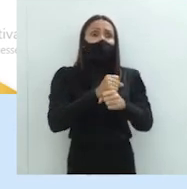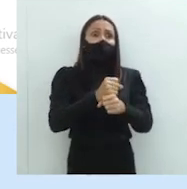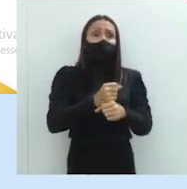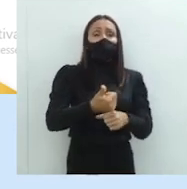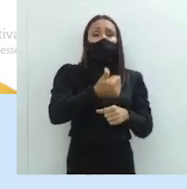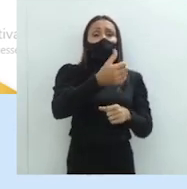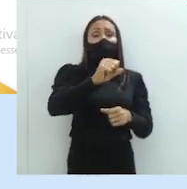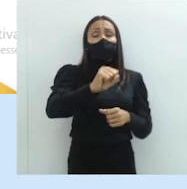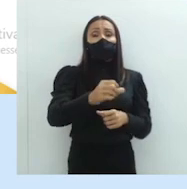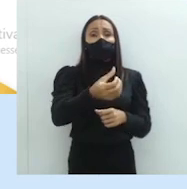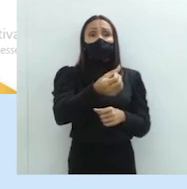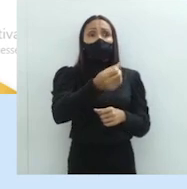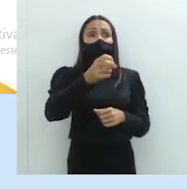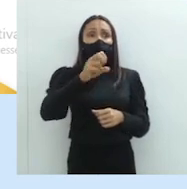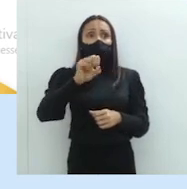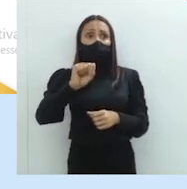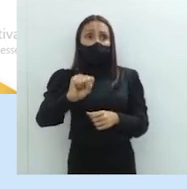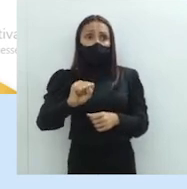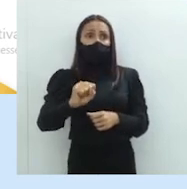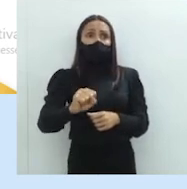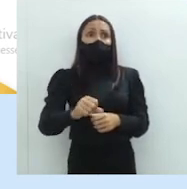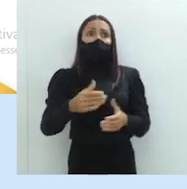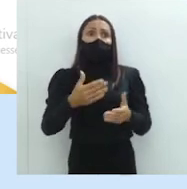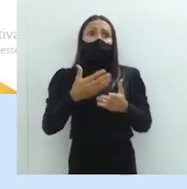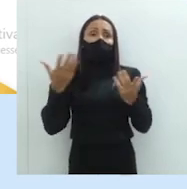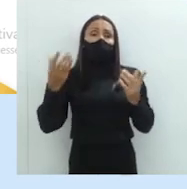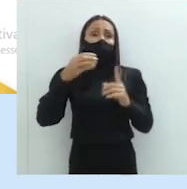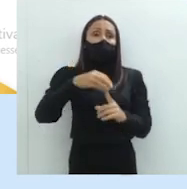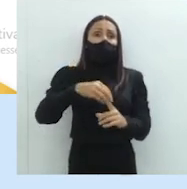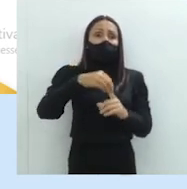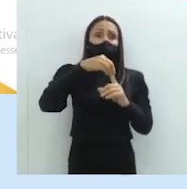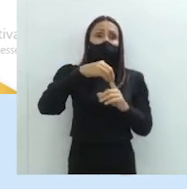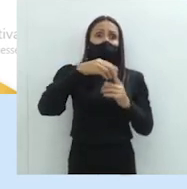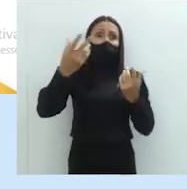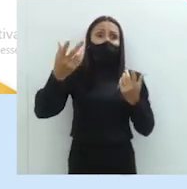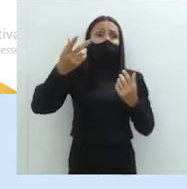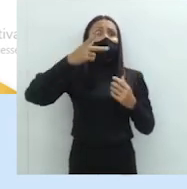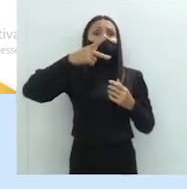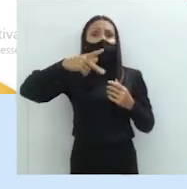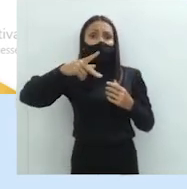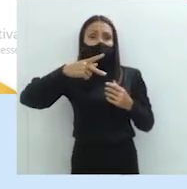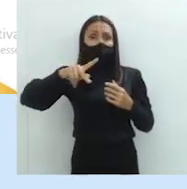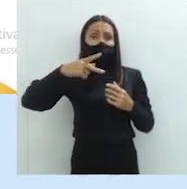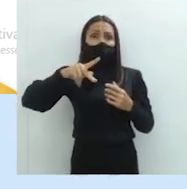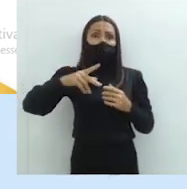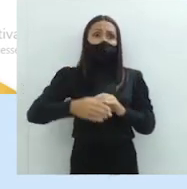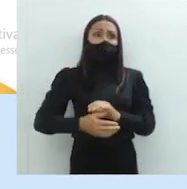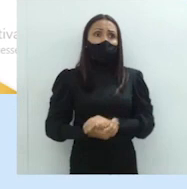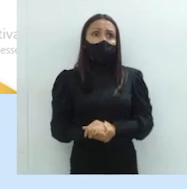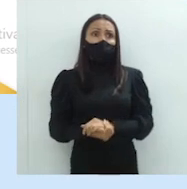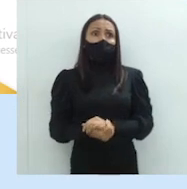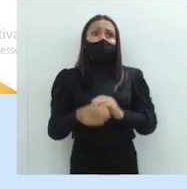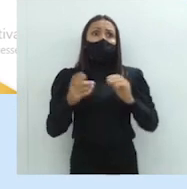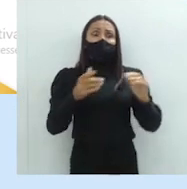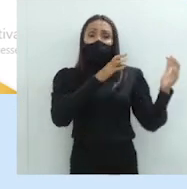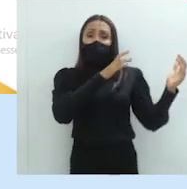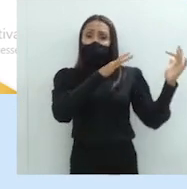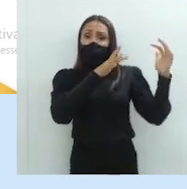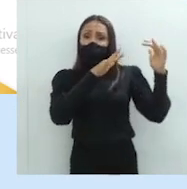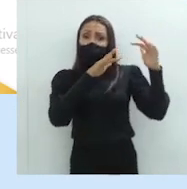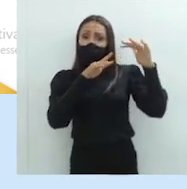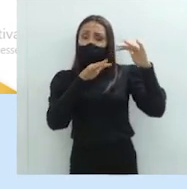1868, quando a principal fortaleza do Paraguai, o Maitá, foi invadida